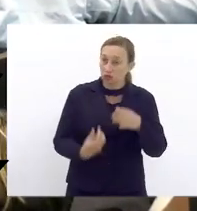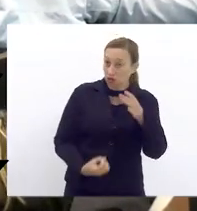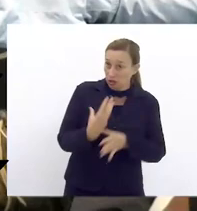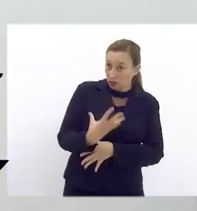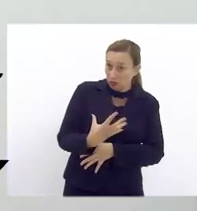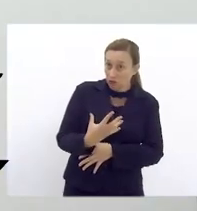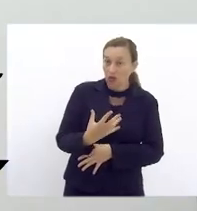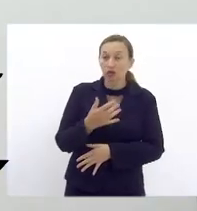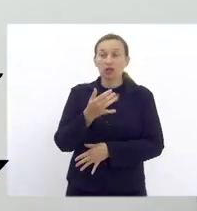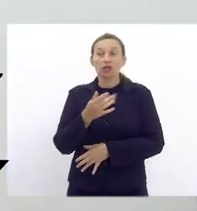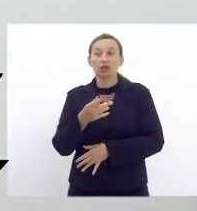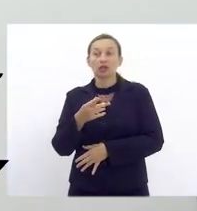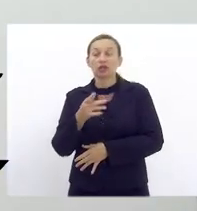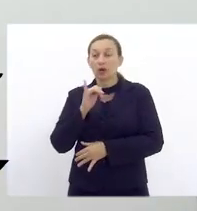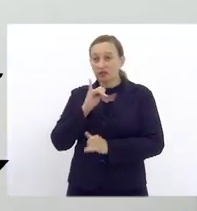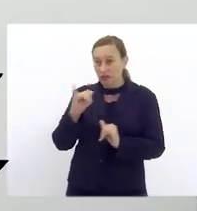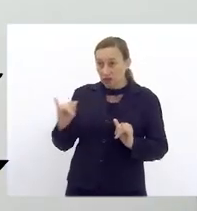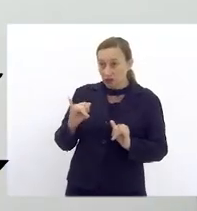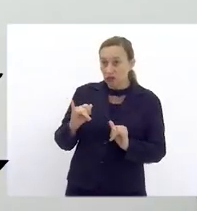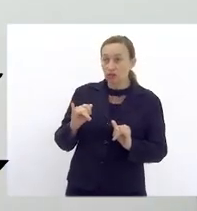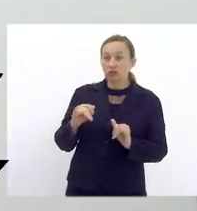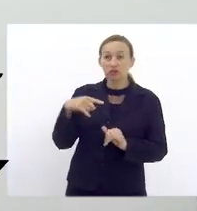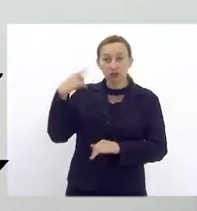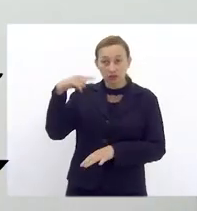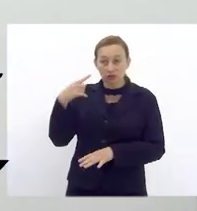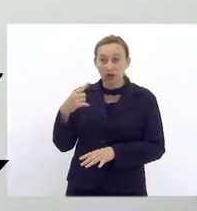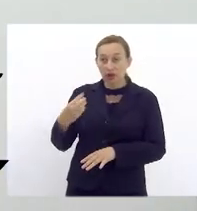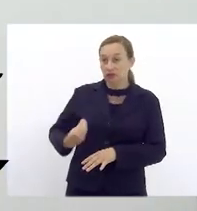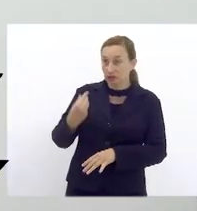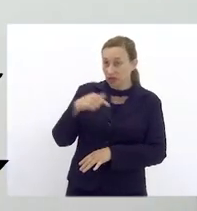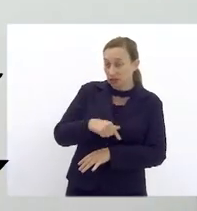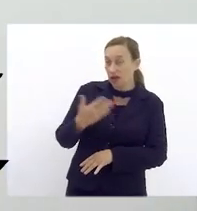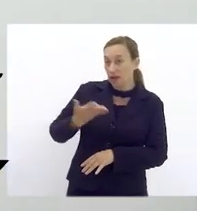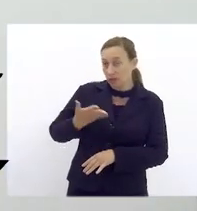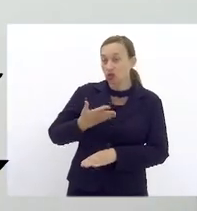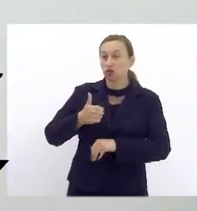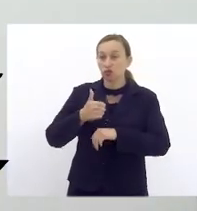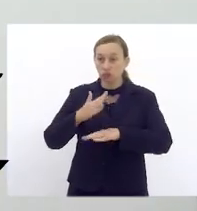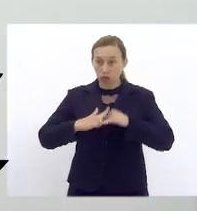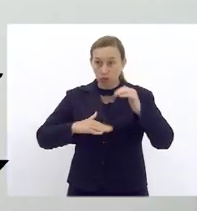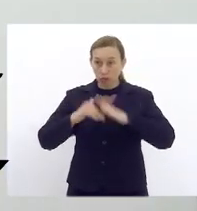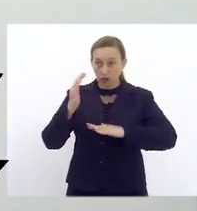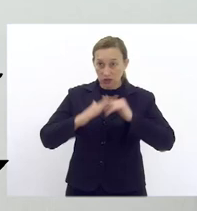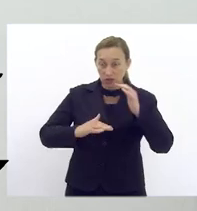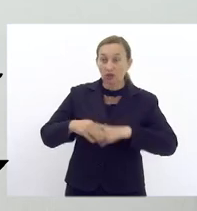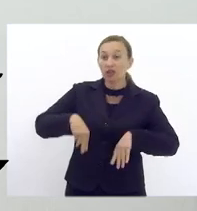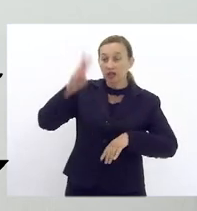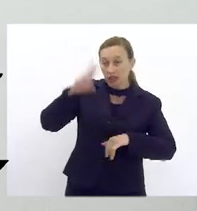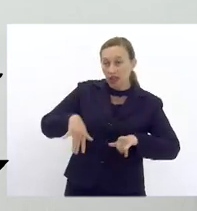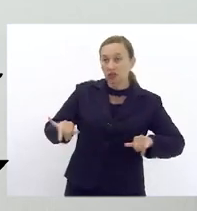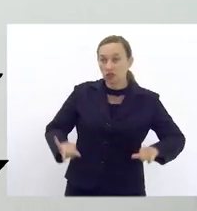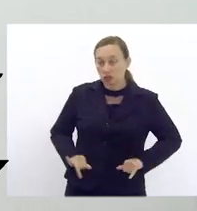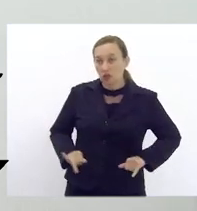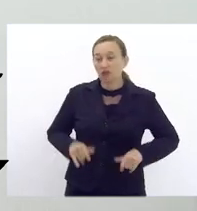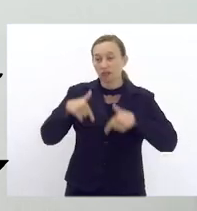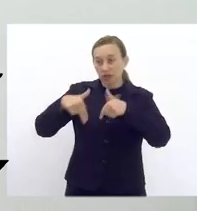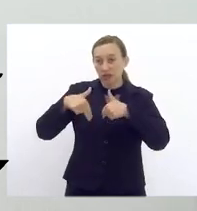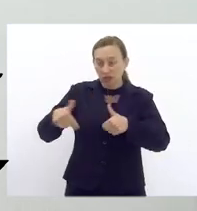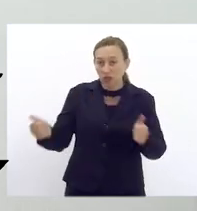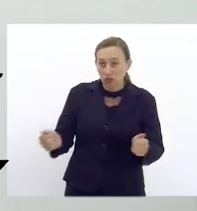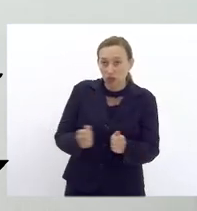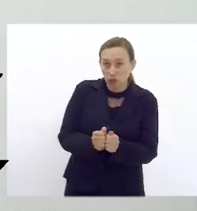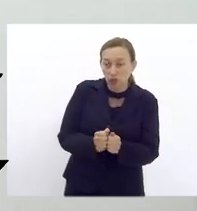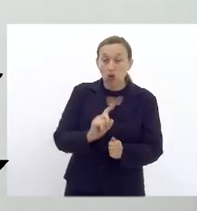Esse é um recados advogados que estão aqui presente meus colegas de profissão e que a qual quem sofre na militância está junto é